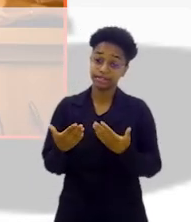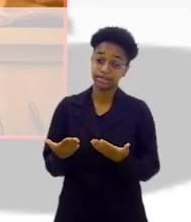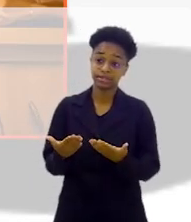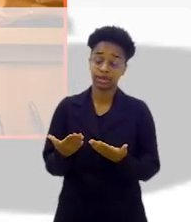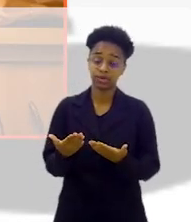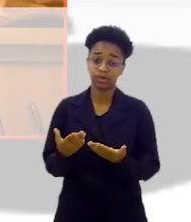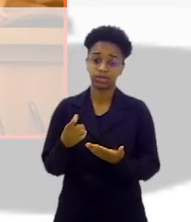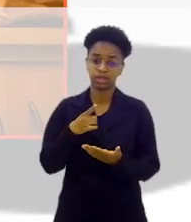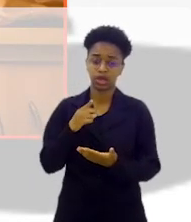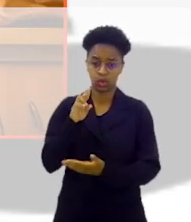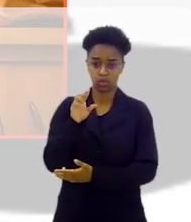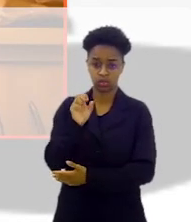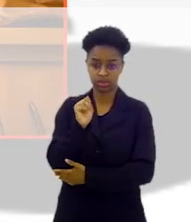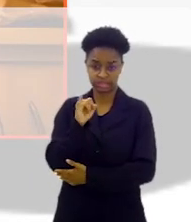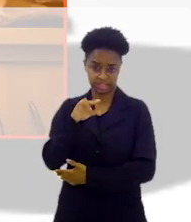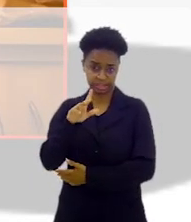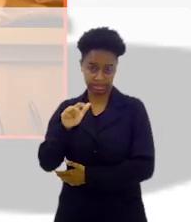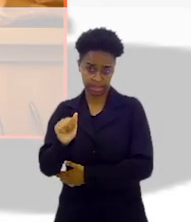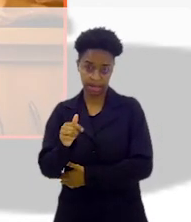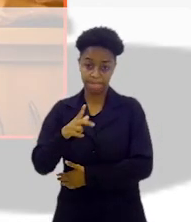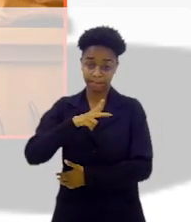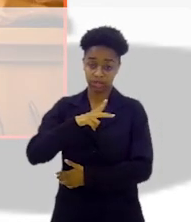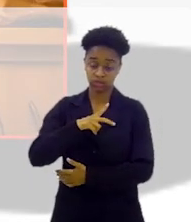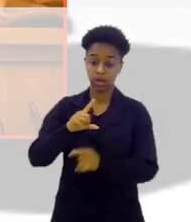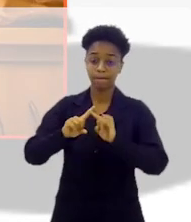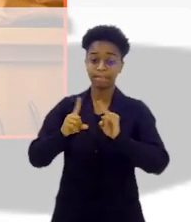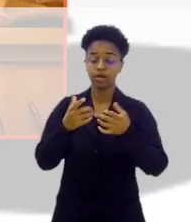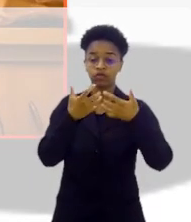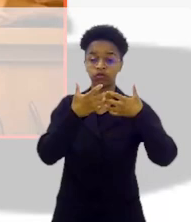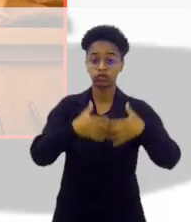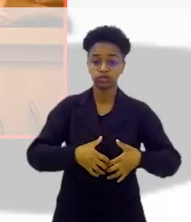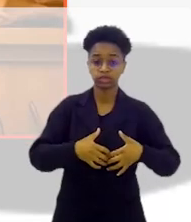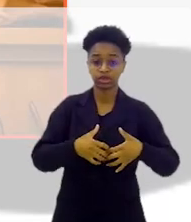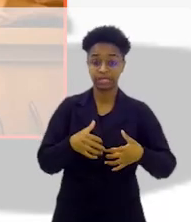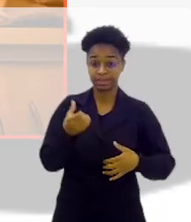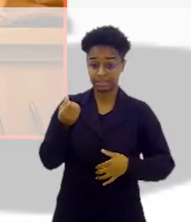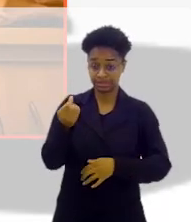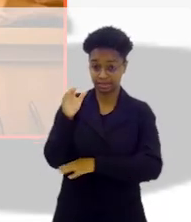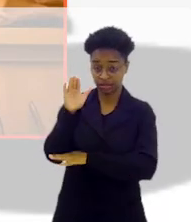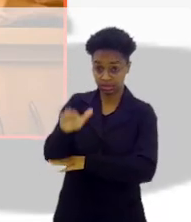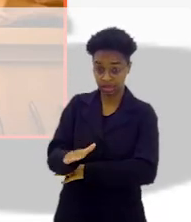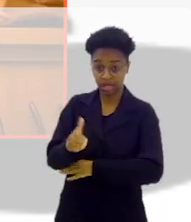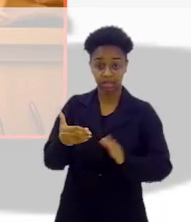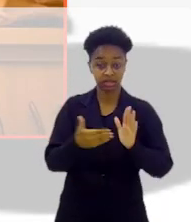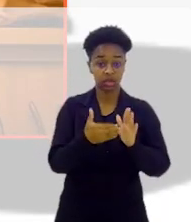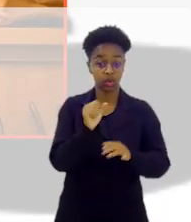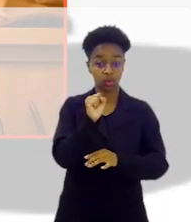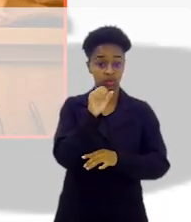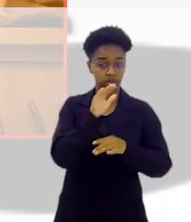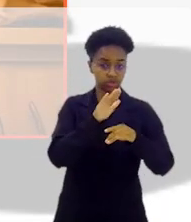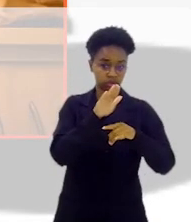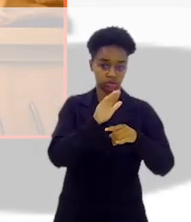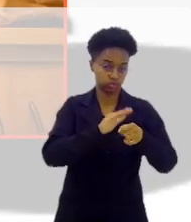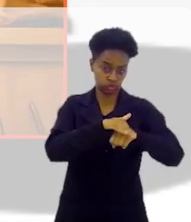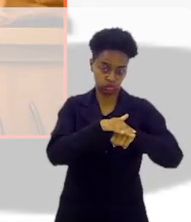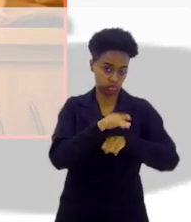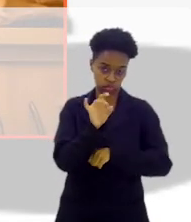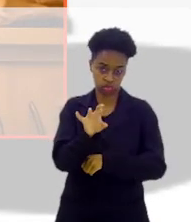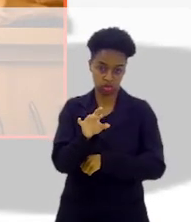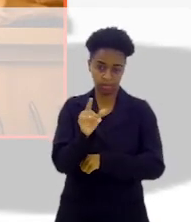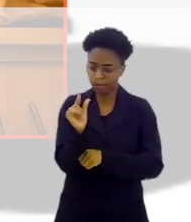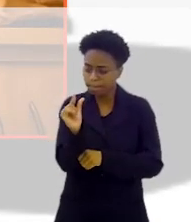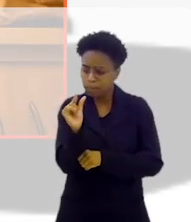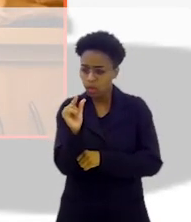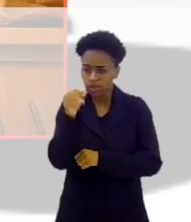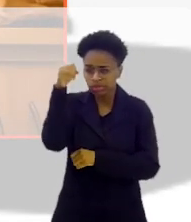Nós tínhamos uma usina particular, mas ela funcionava das 6 da tarde às 8 da noite. Aquilo era